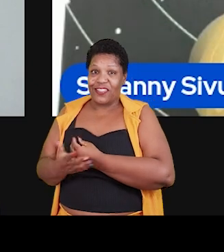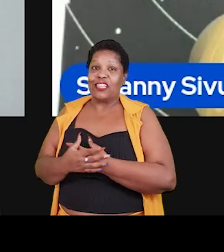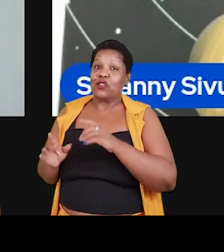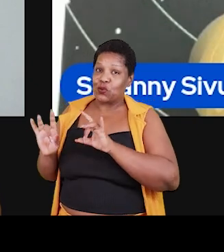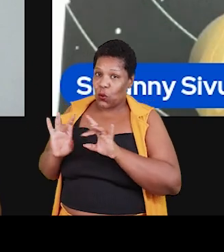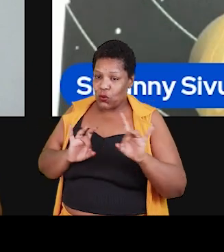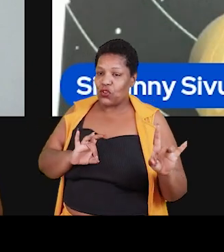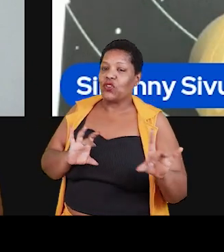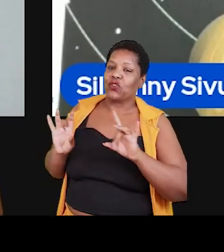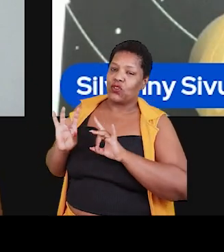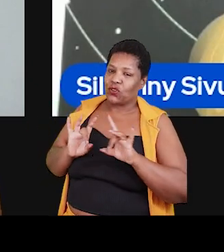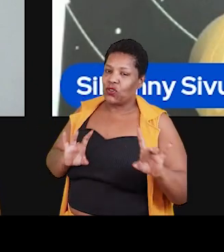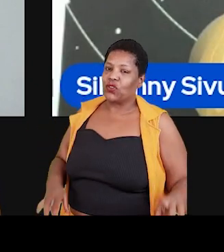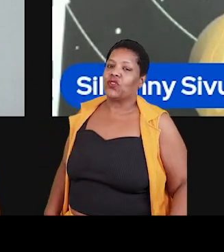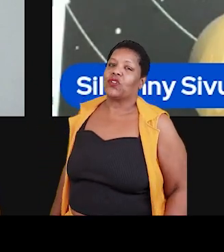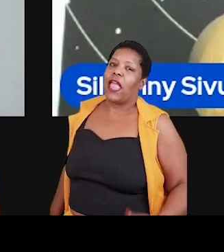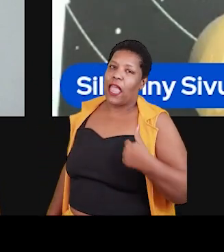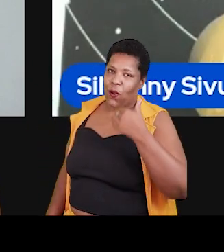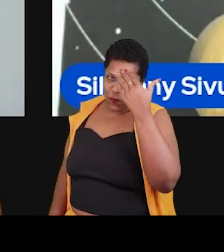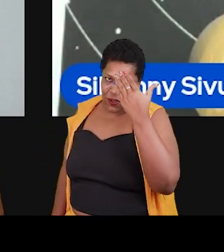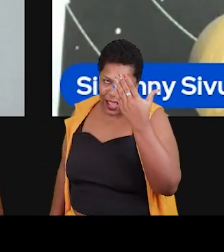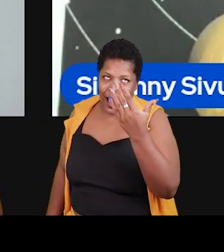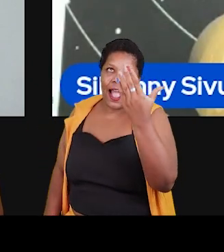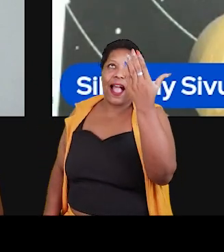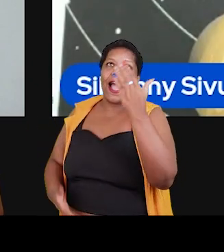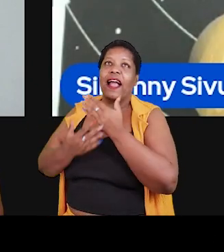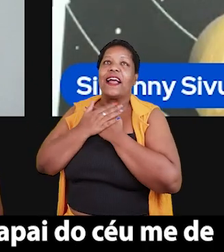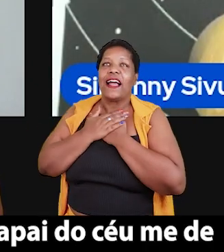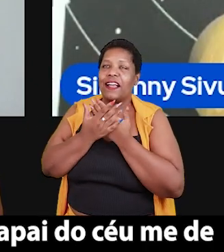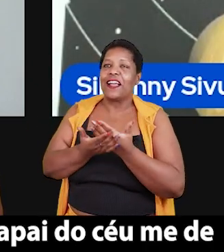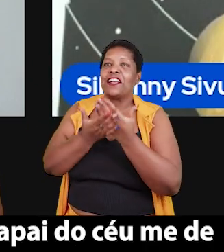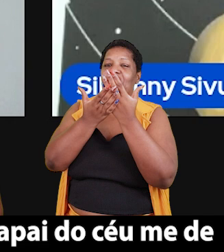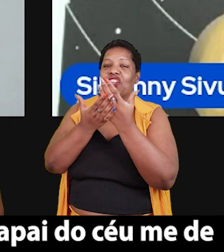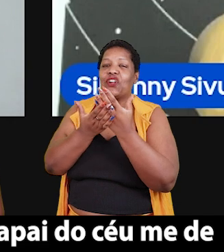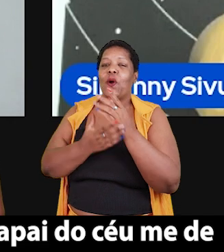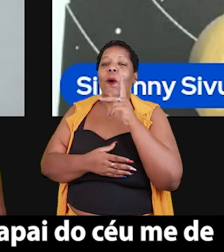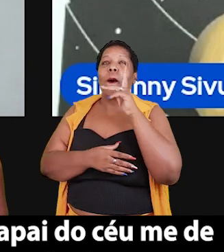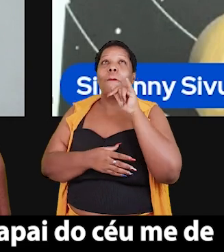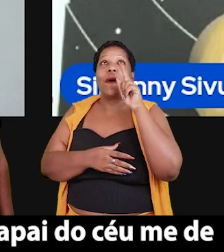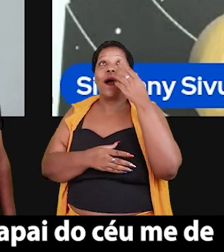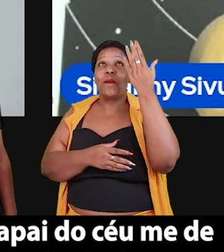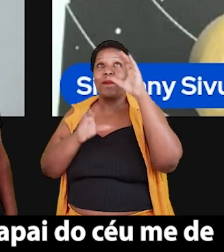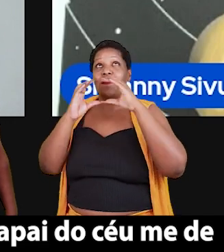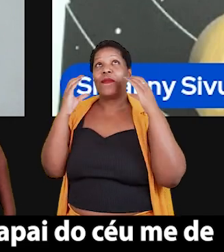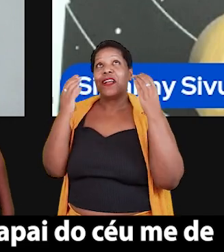os dias. Eu agradeço e peço que Papai do Céu me dê